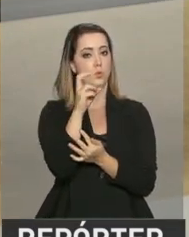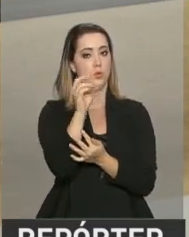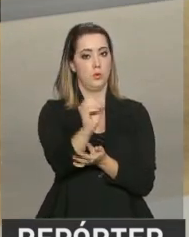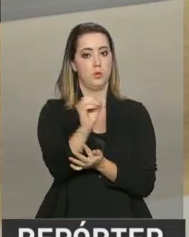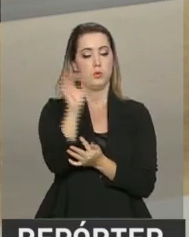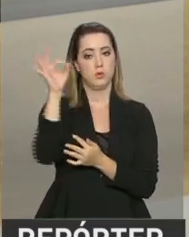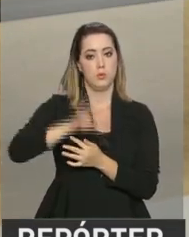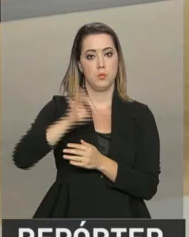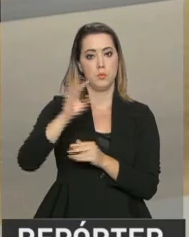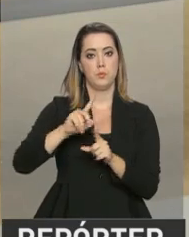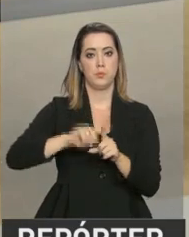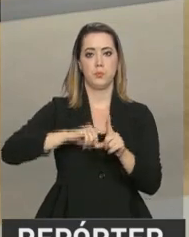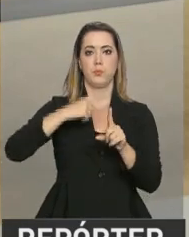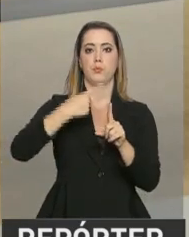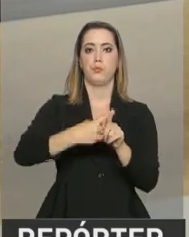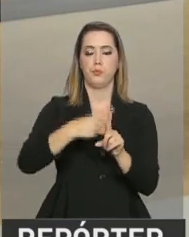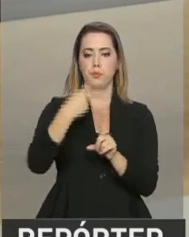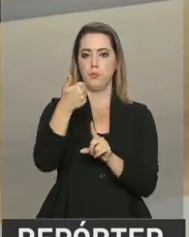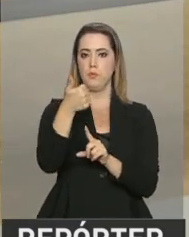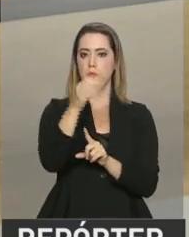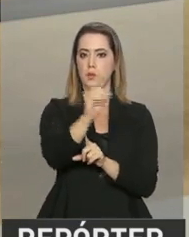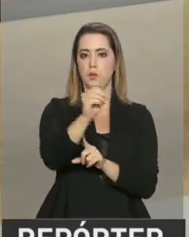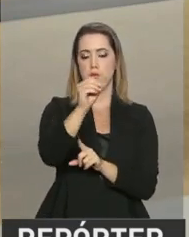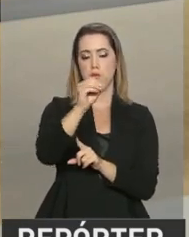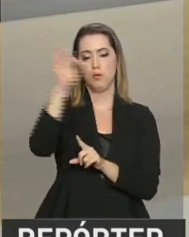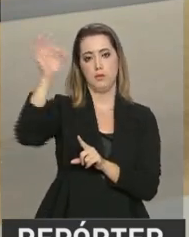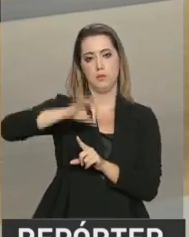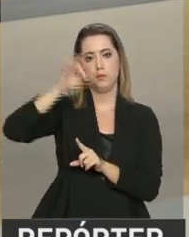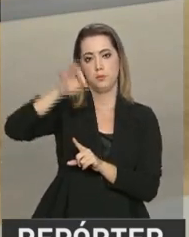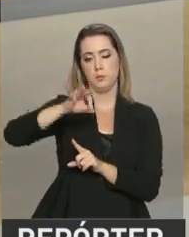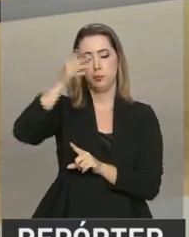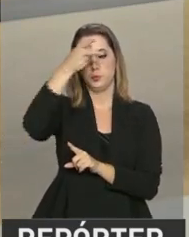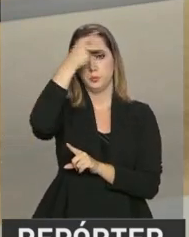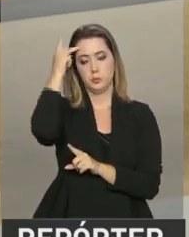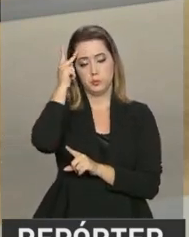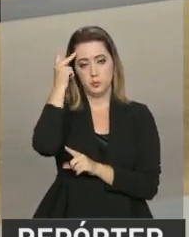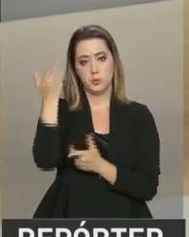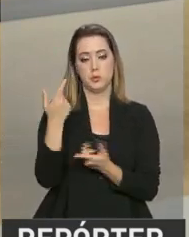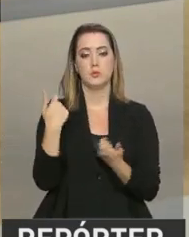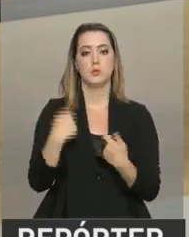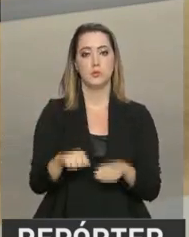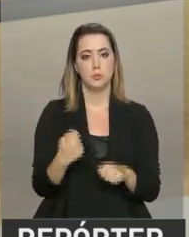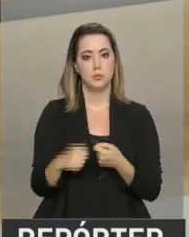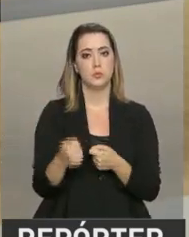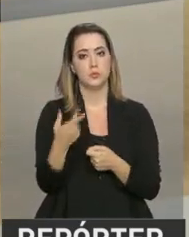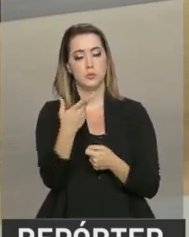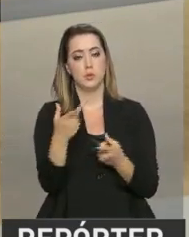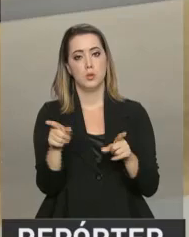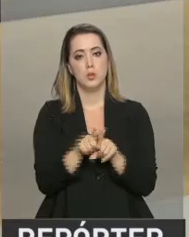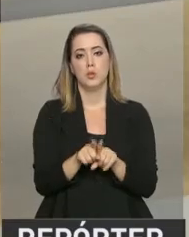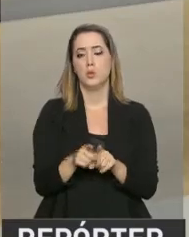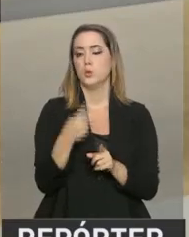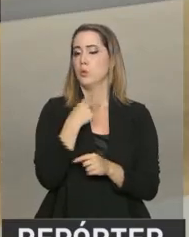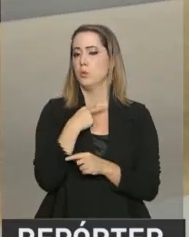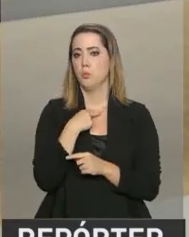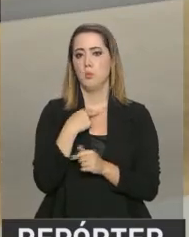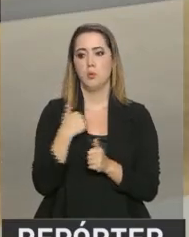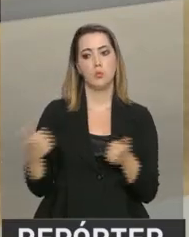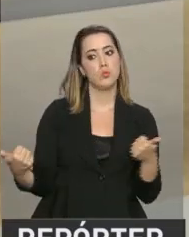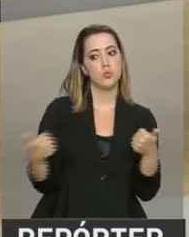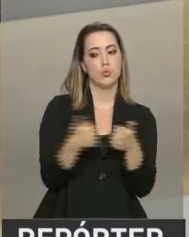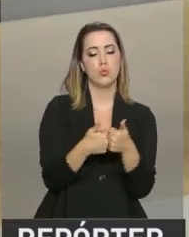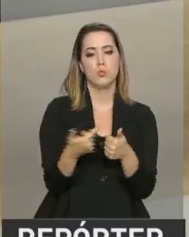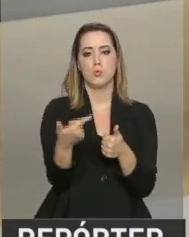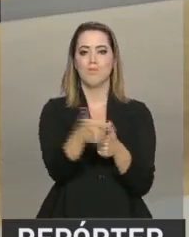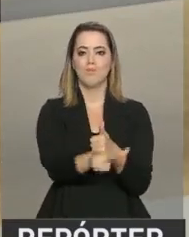mais 10% por cada dependente a pensão por morte não poderá ser acumulada com outra aposentadoria